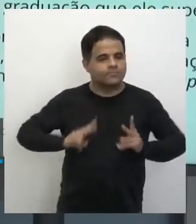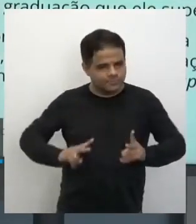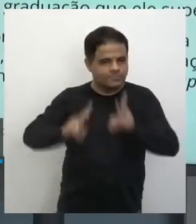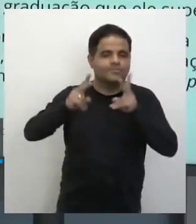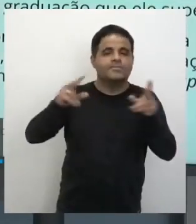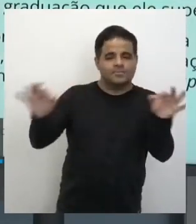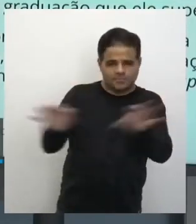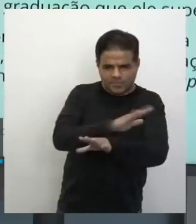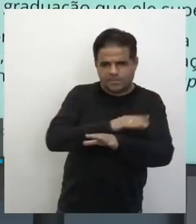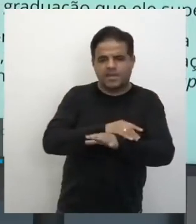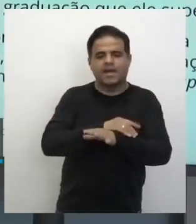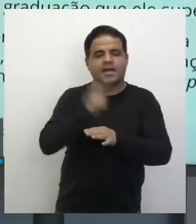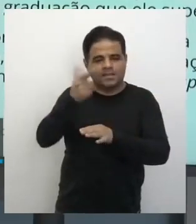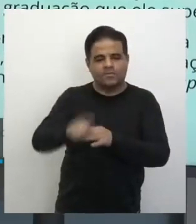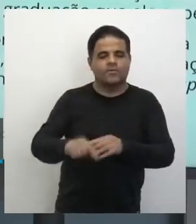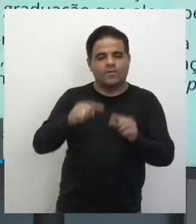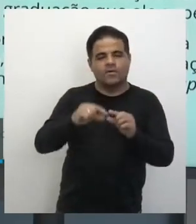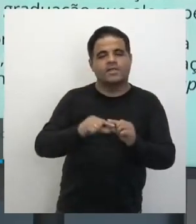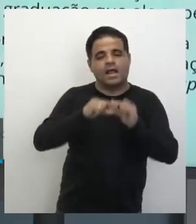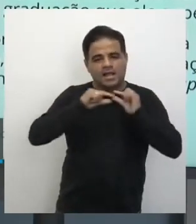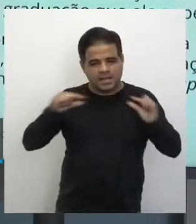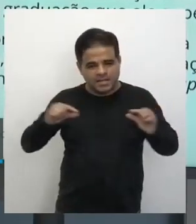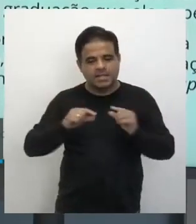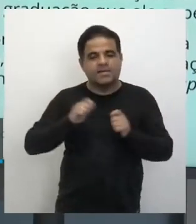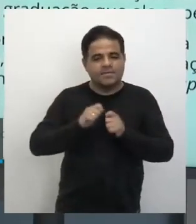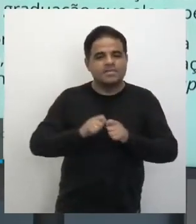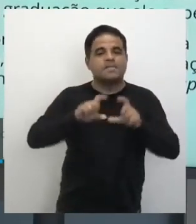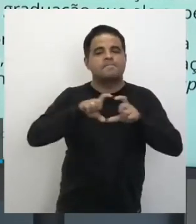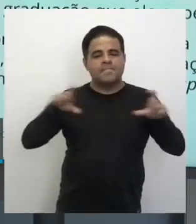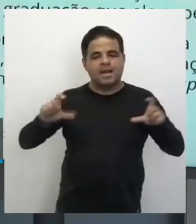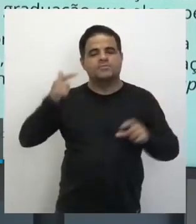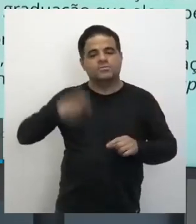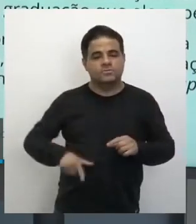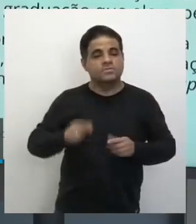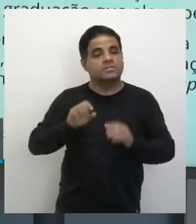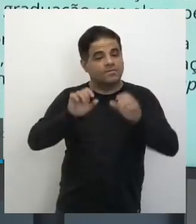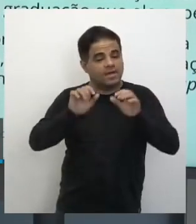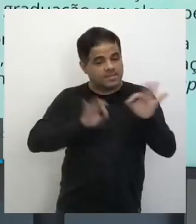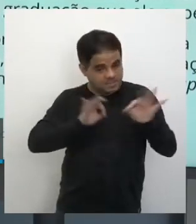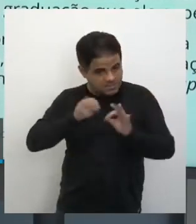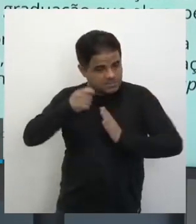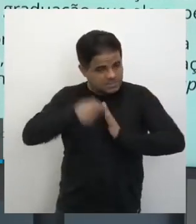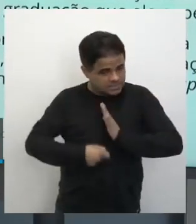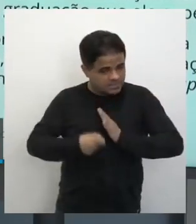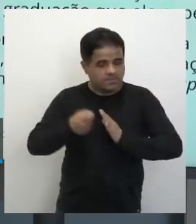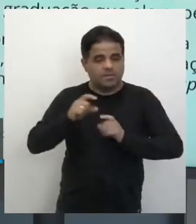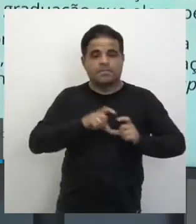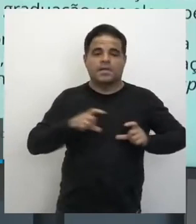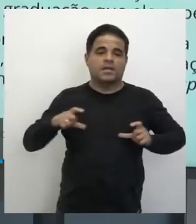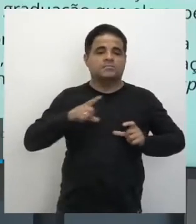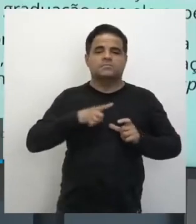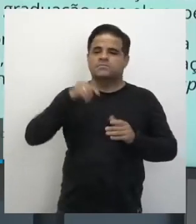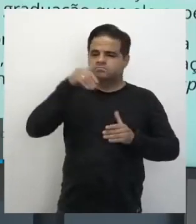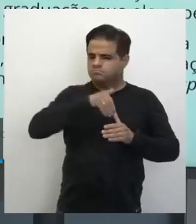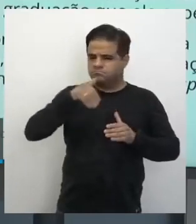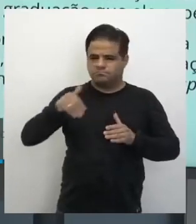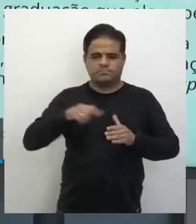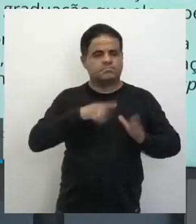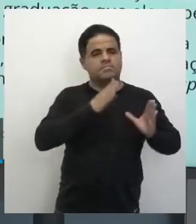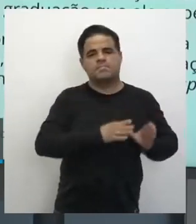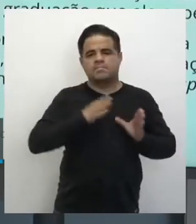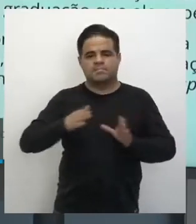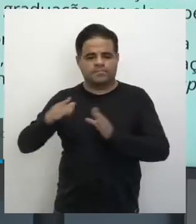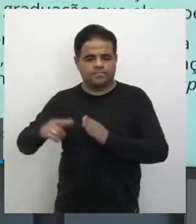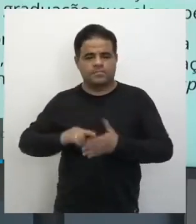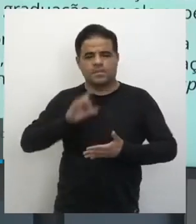ele terminar e falar na próxima linha, faça parágrafo de novo, quer dizer que você vai escrever outro parágrafo. Então, dentro de um parágrafo pode ter vários períodos,